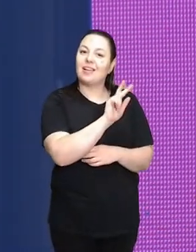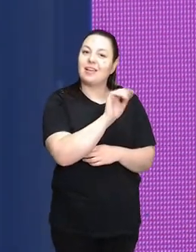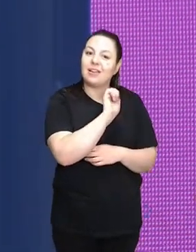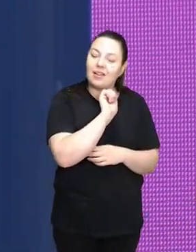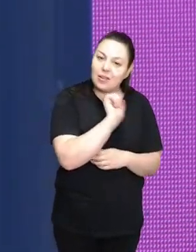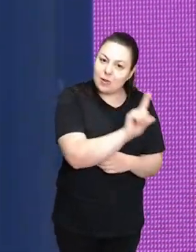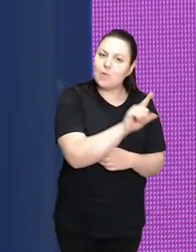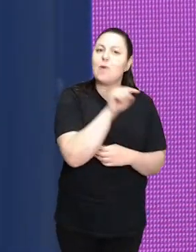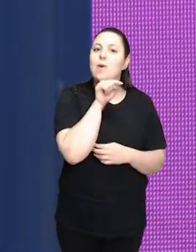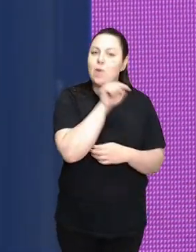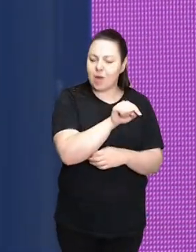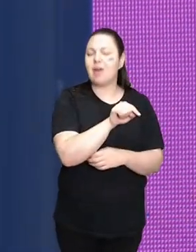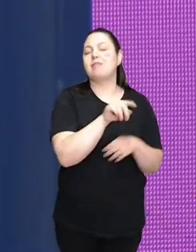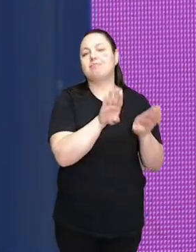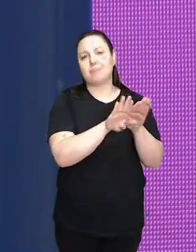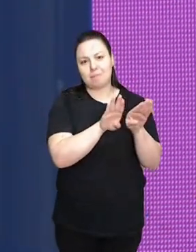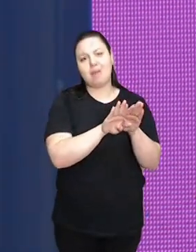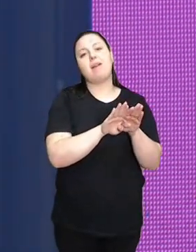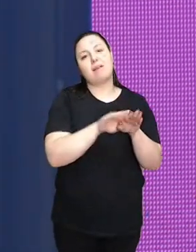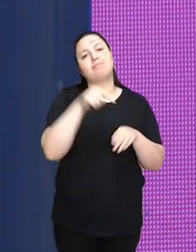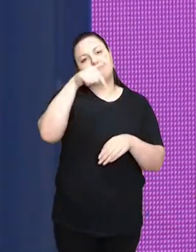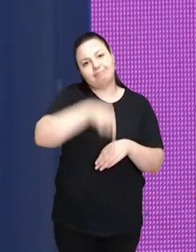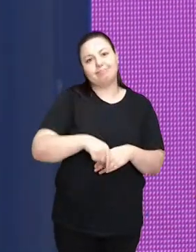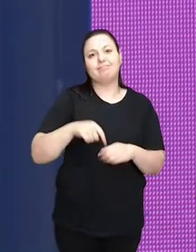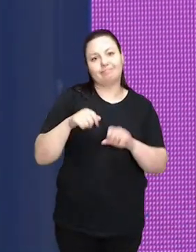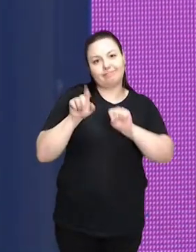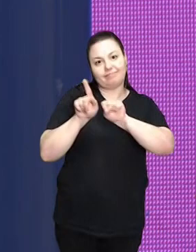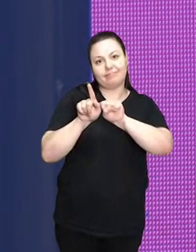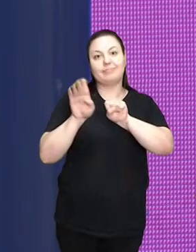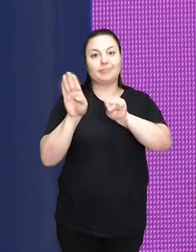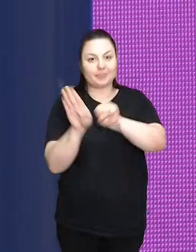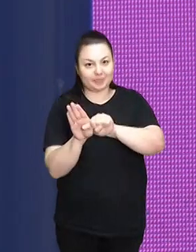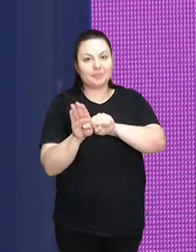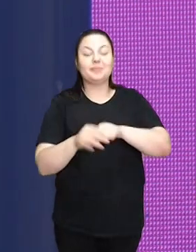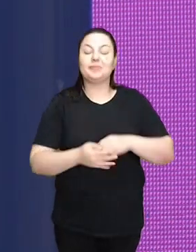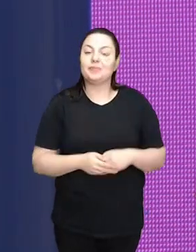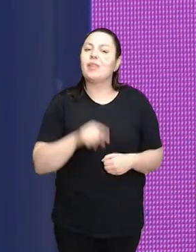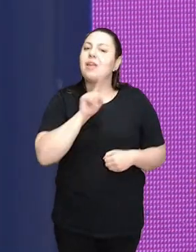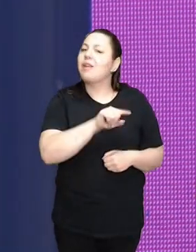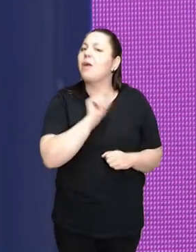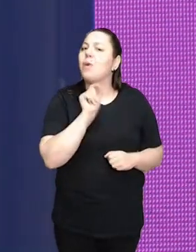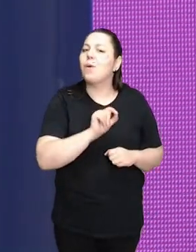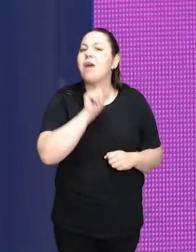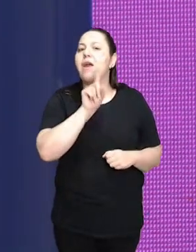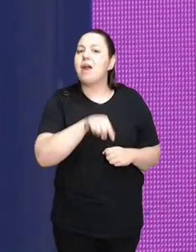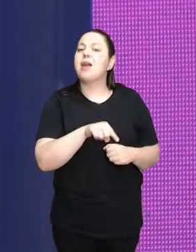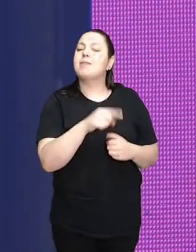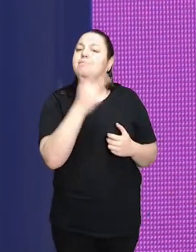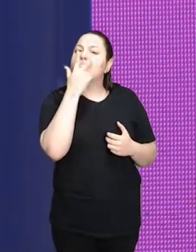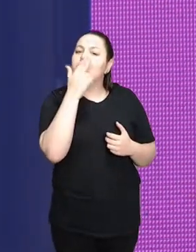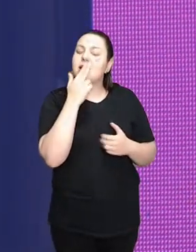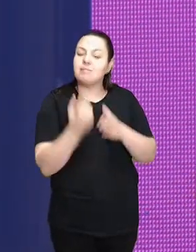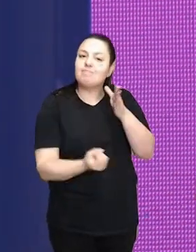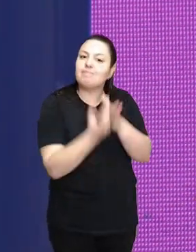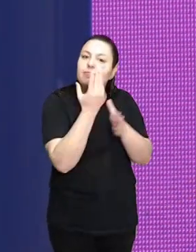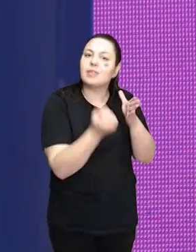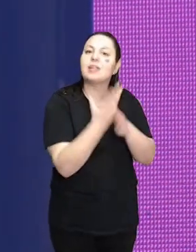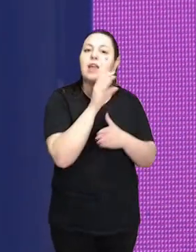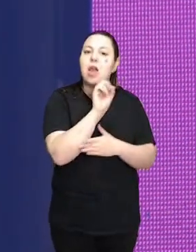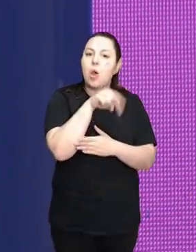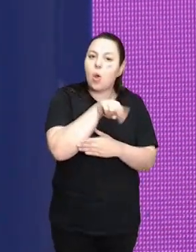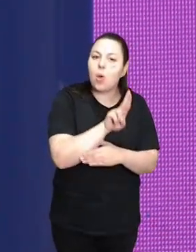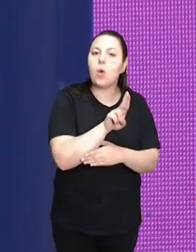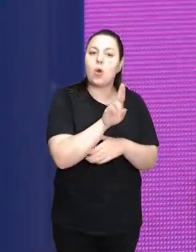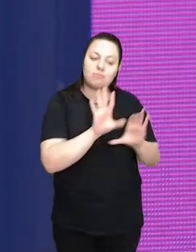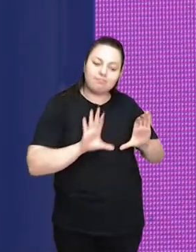do Social Good Brasil, e também Plus Social Good Advisor, um movimento global encabeçado pela Fundação das Nações Unidas.